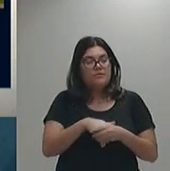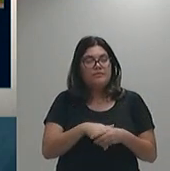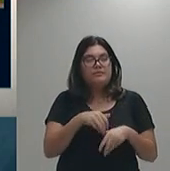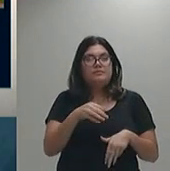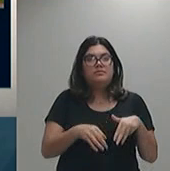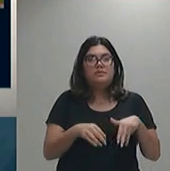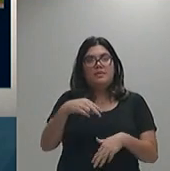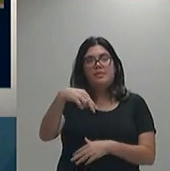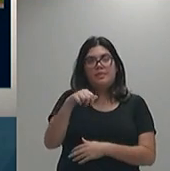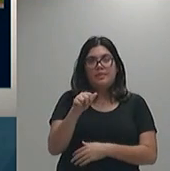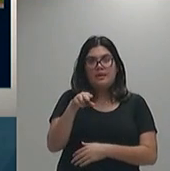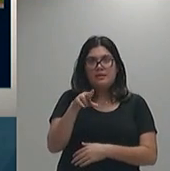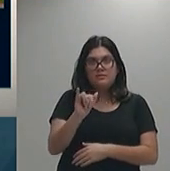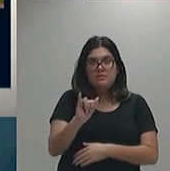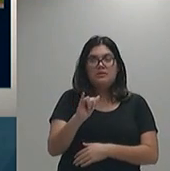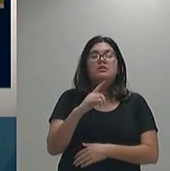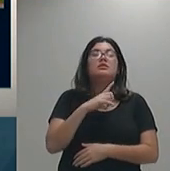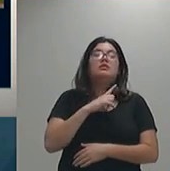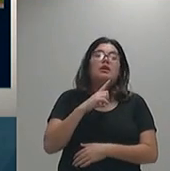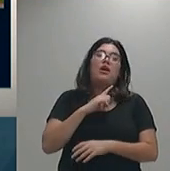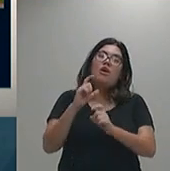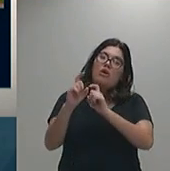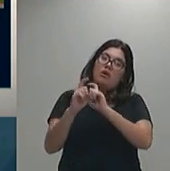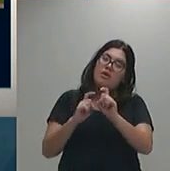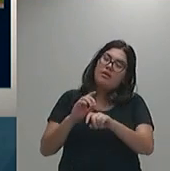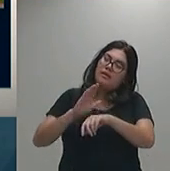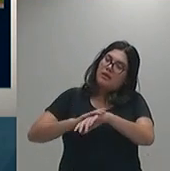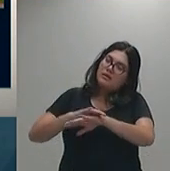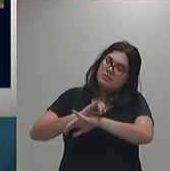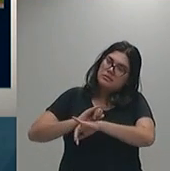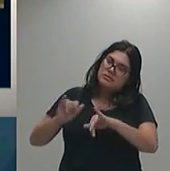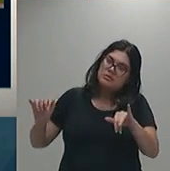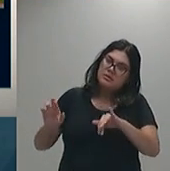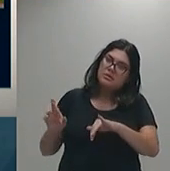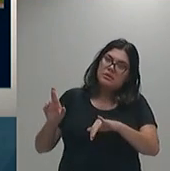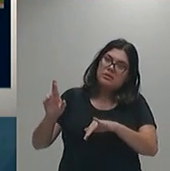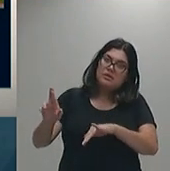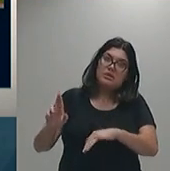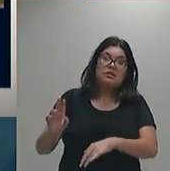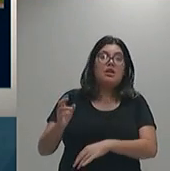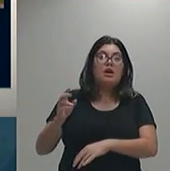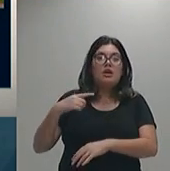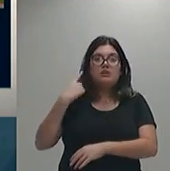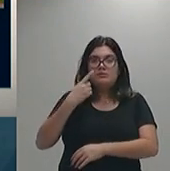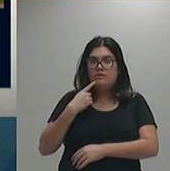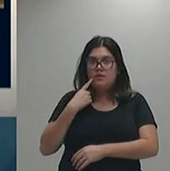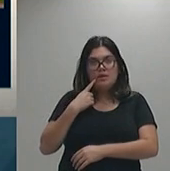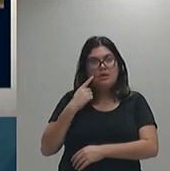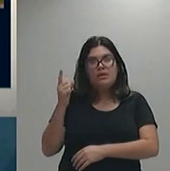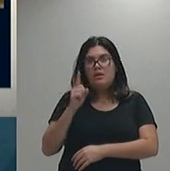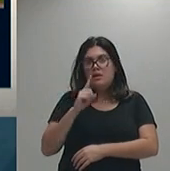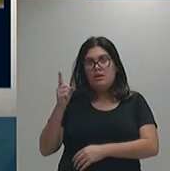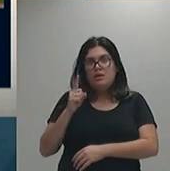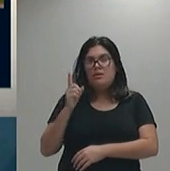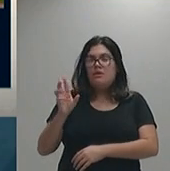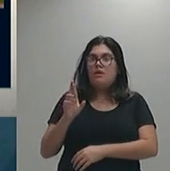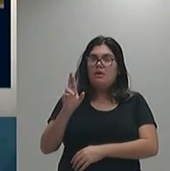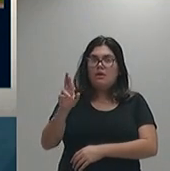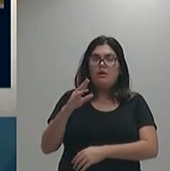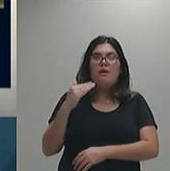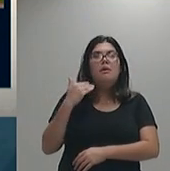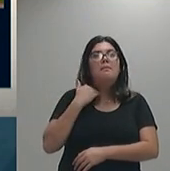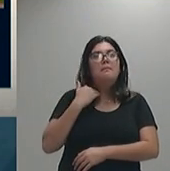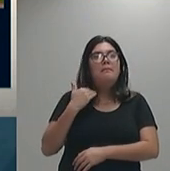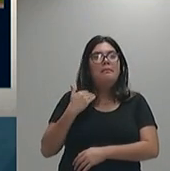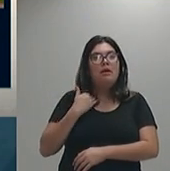a execução está sendo promovido em nome do próprio advogado e não em nome do banco ou